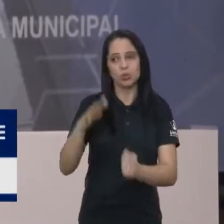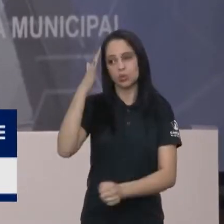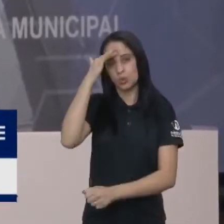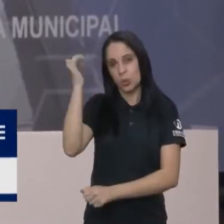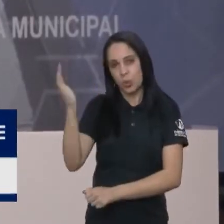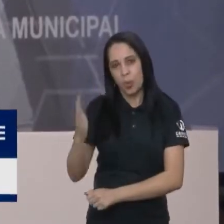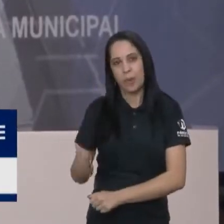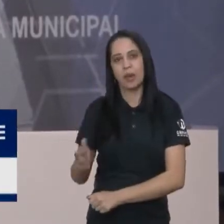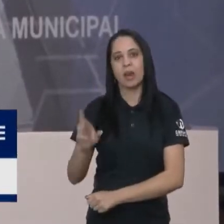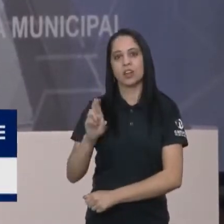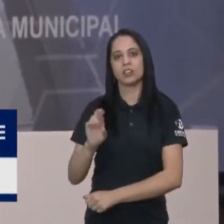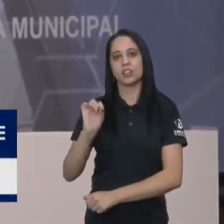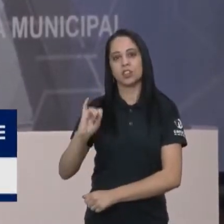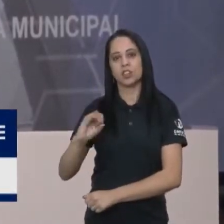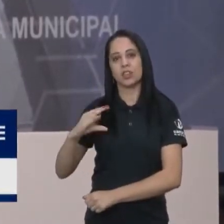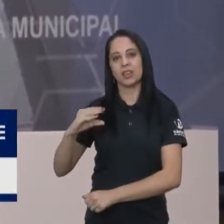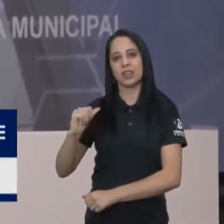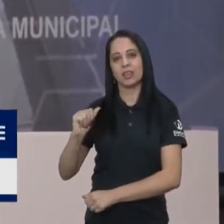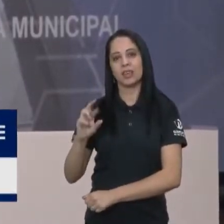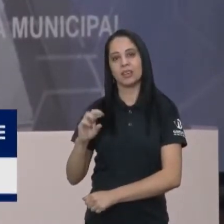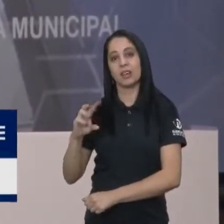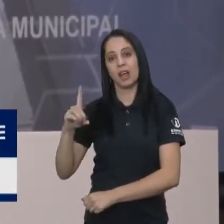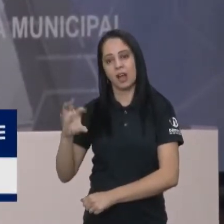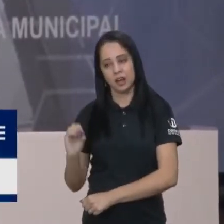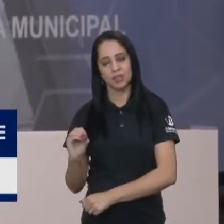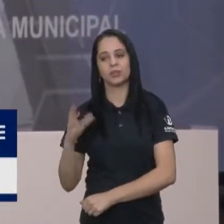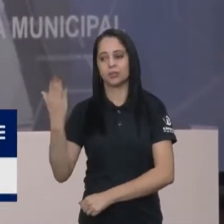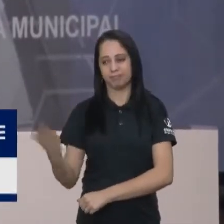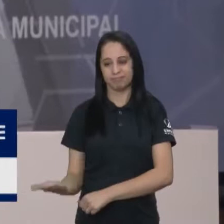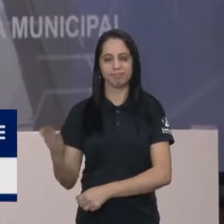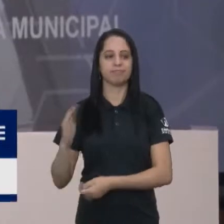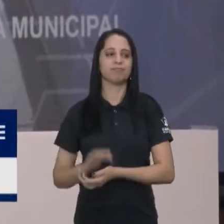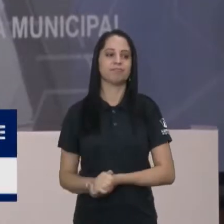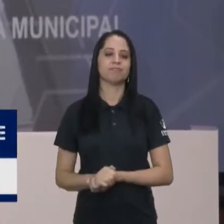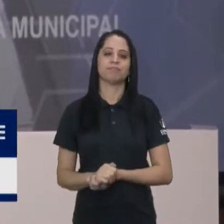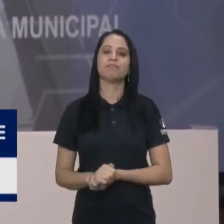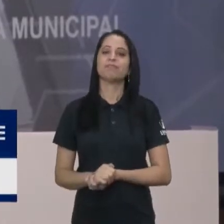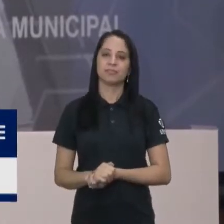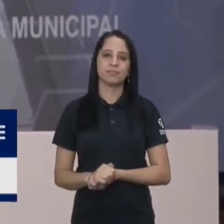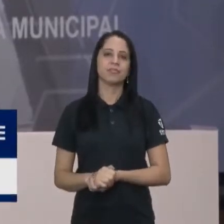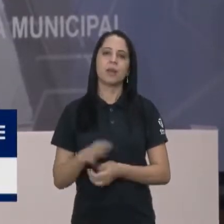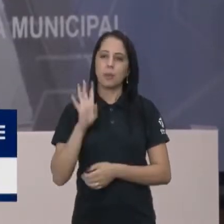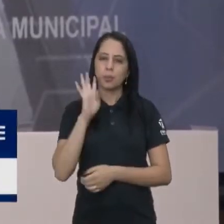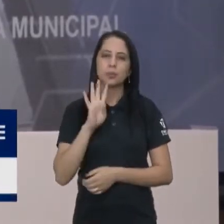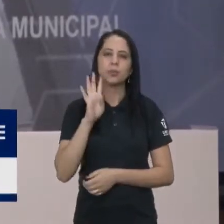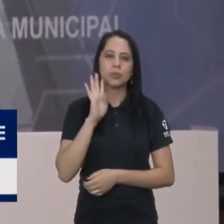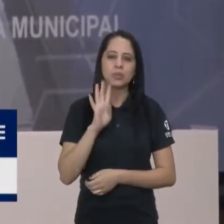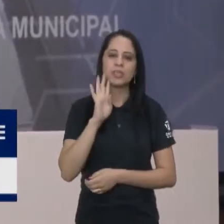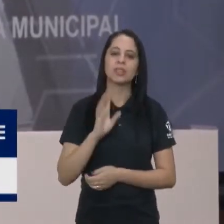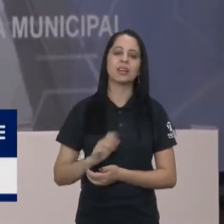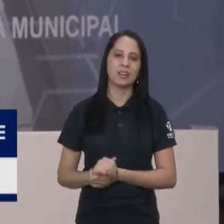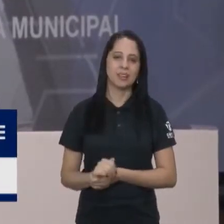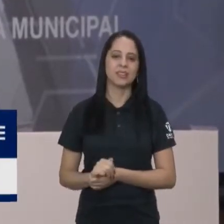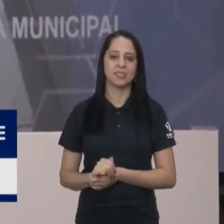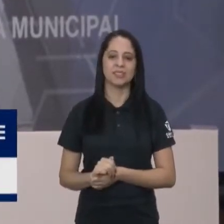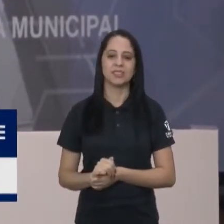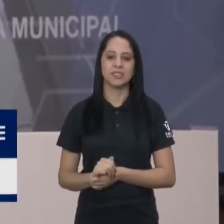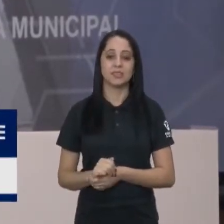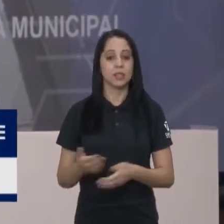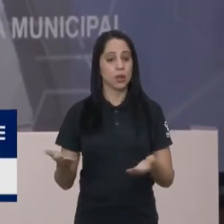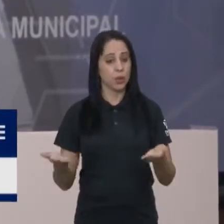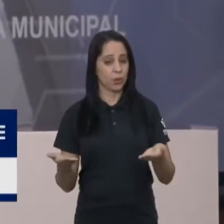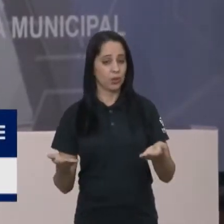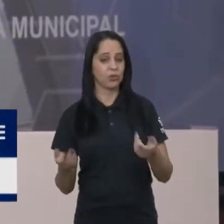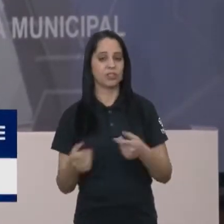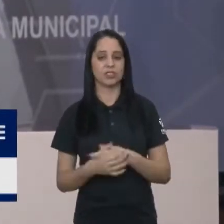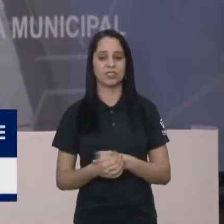Dr. Ricardo. É muito legal quando a gente é reconhecido, né? Tem uma forma de reconhecimento, e nesse